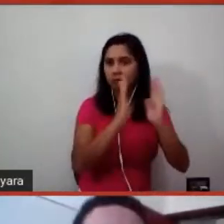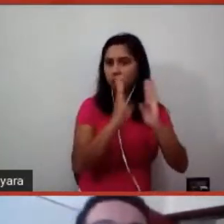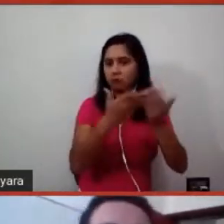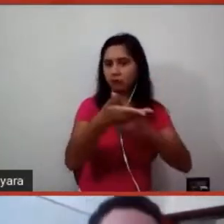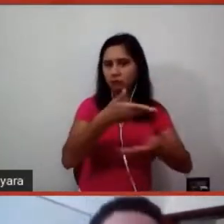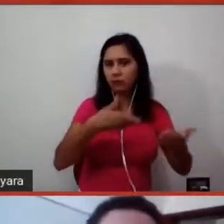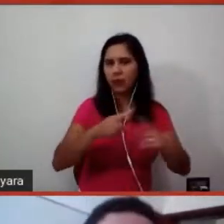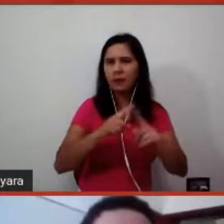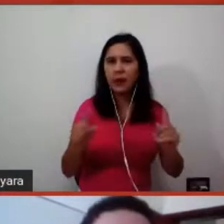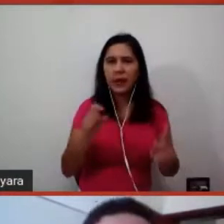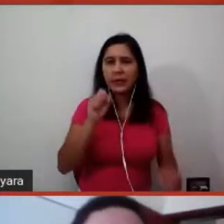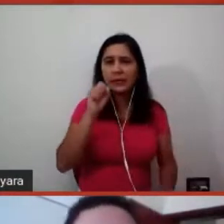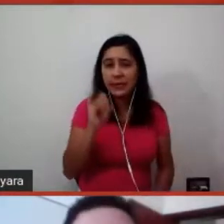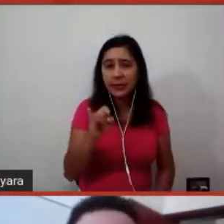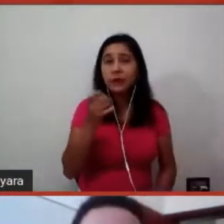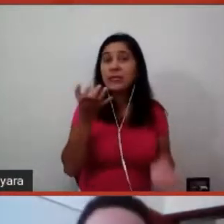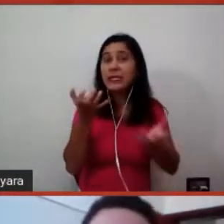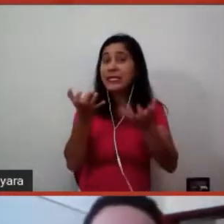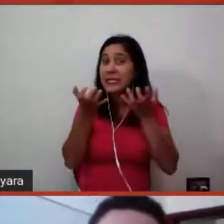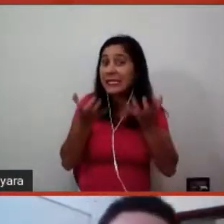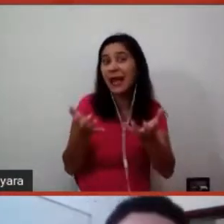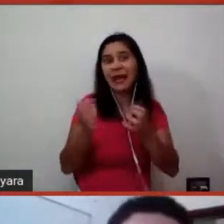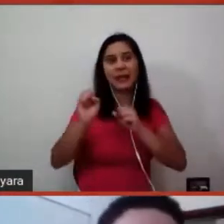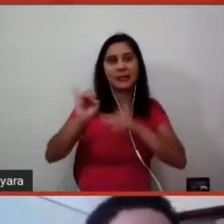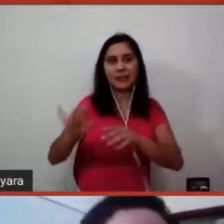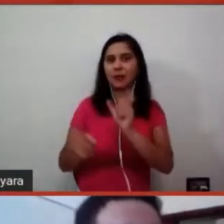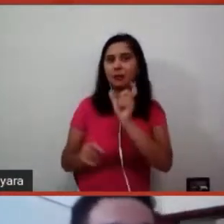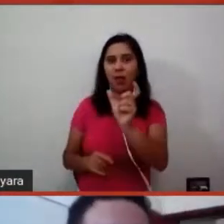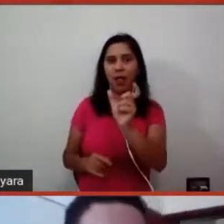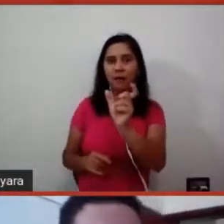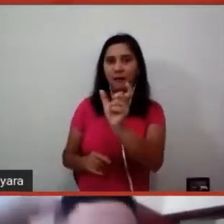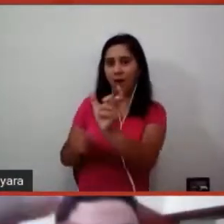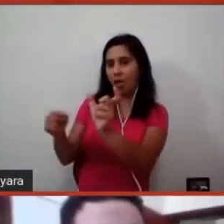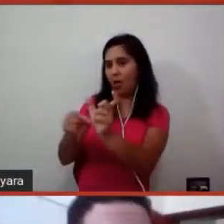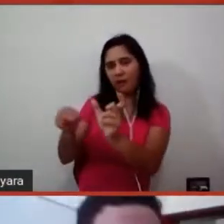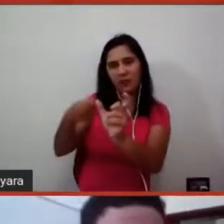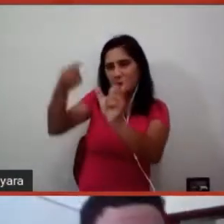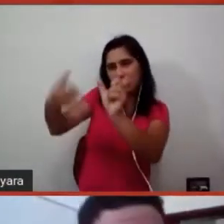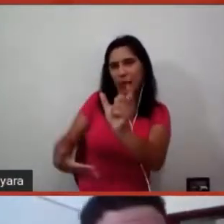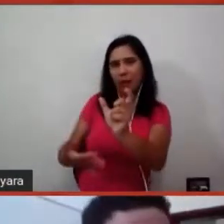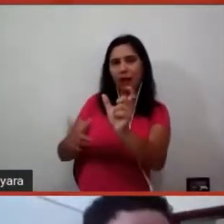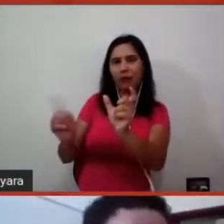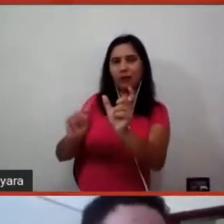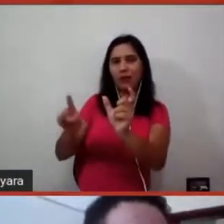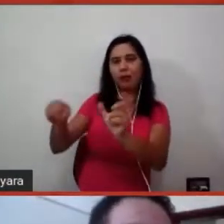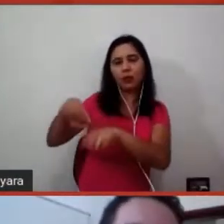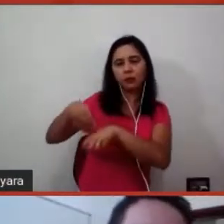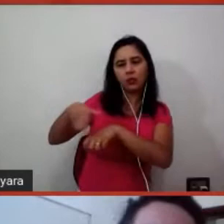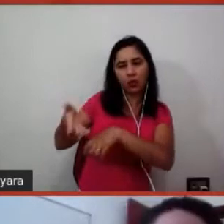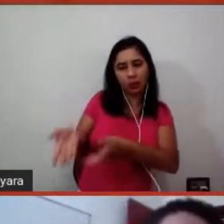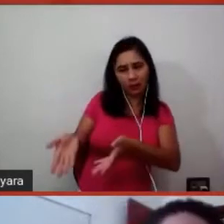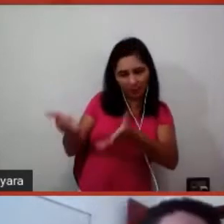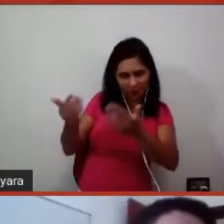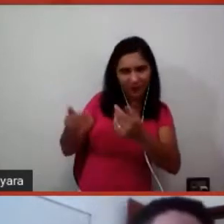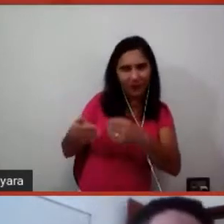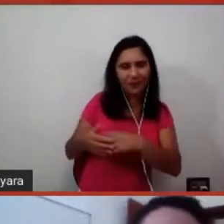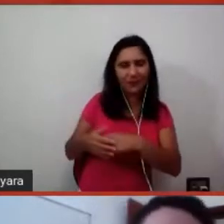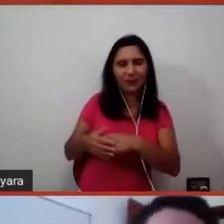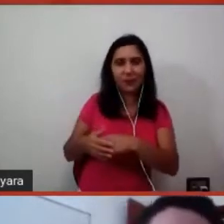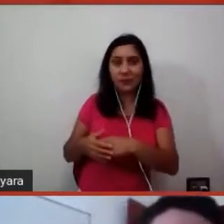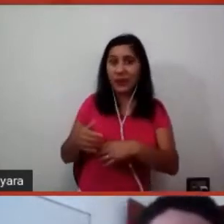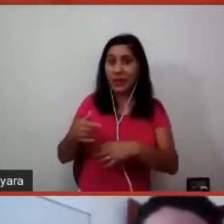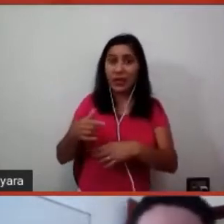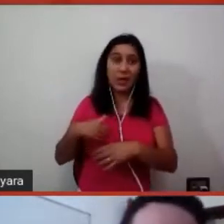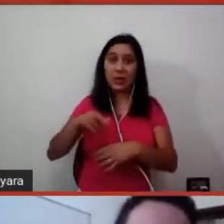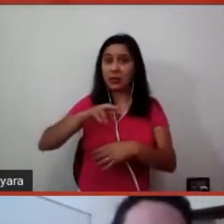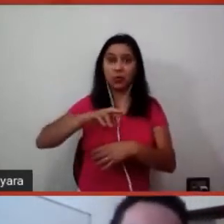sua ideia for ensinar idiosincrasia, aí obviamente você não vai explicar. Né? E a ideia dá a dica de que, ó, não, isso não é um